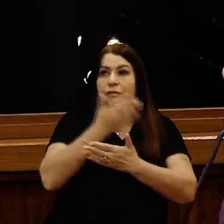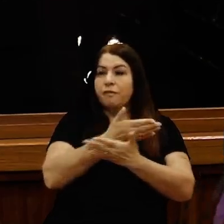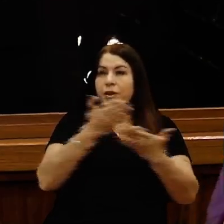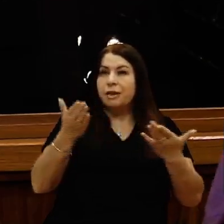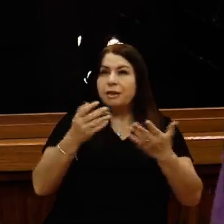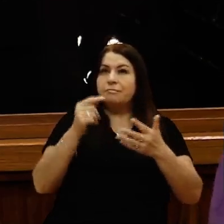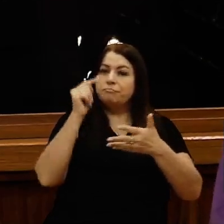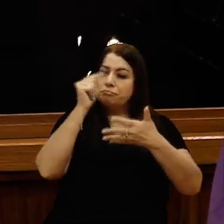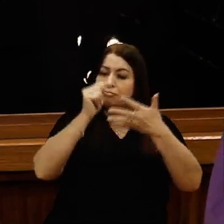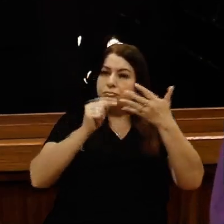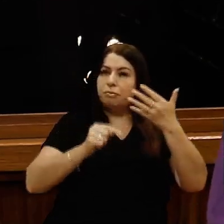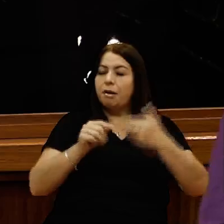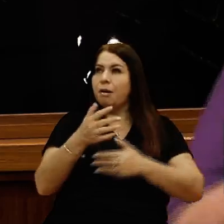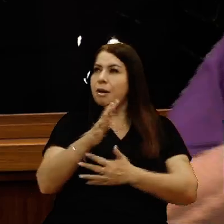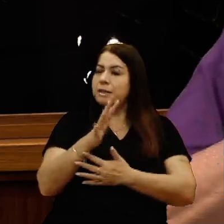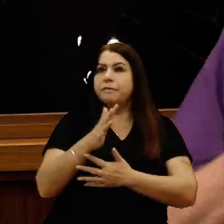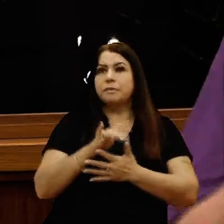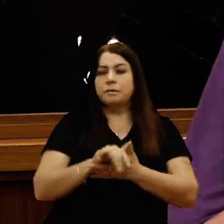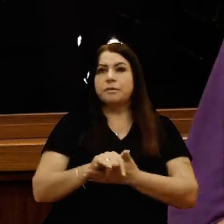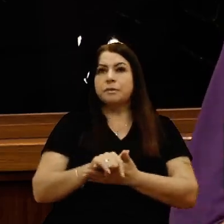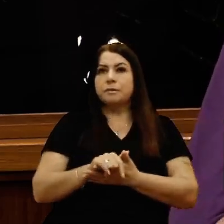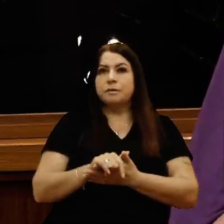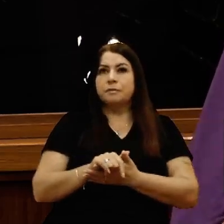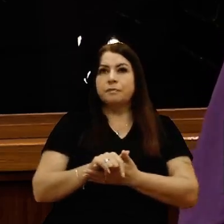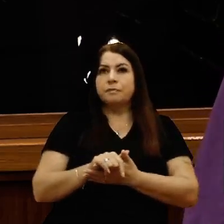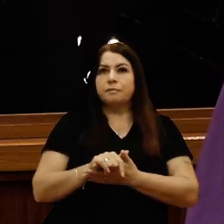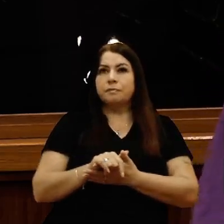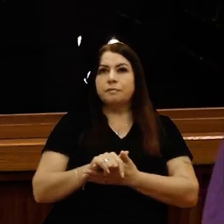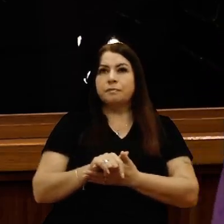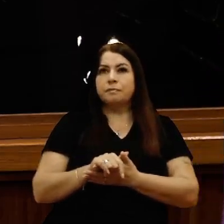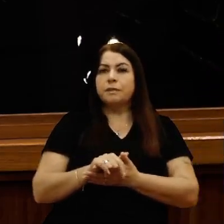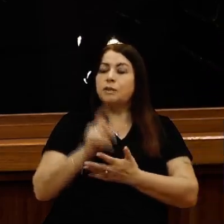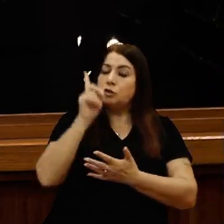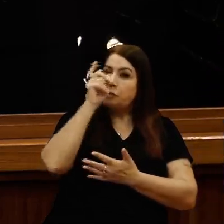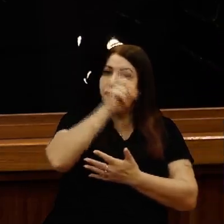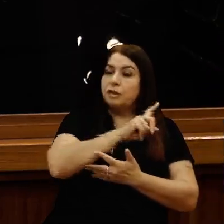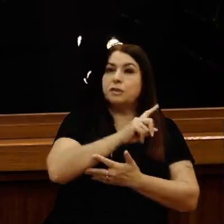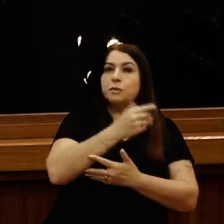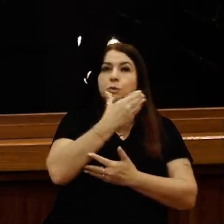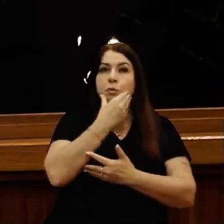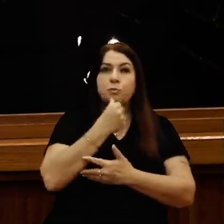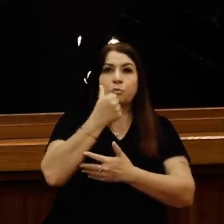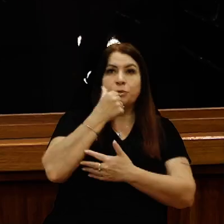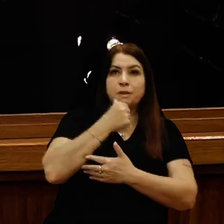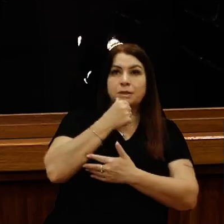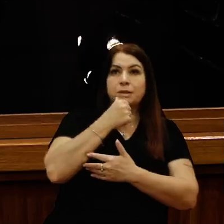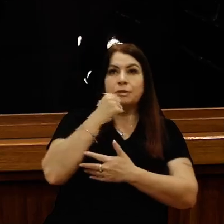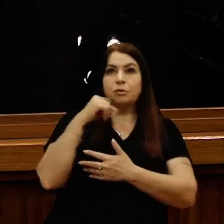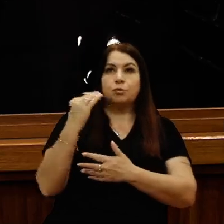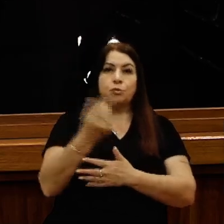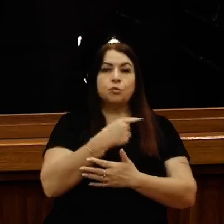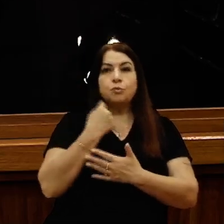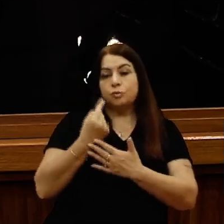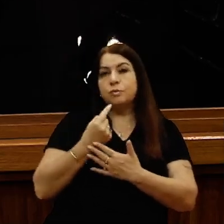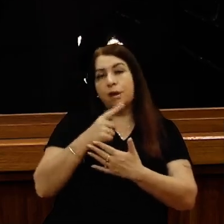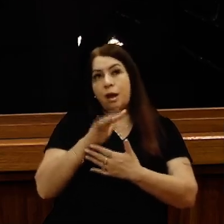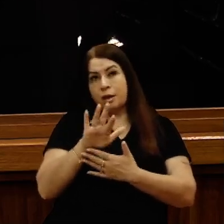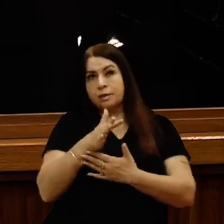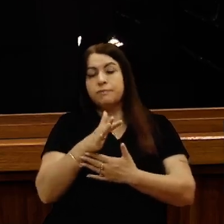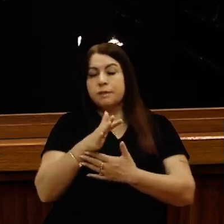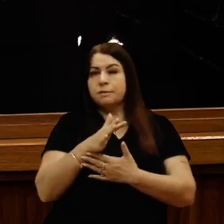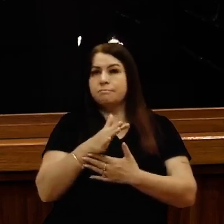as questões, muitas vezes, as situações difíceis que homens, mulheres, todos e todas nós, às